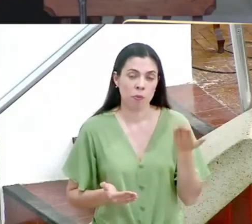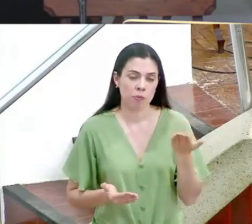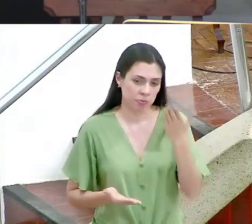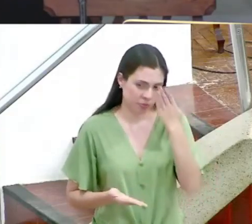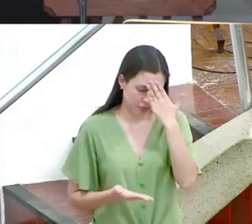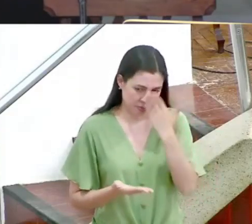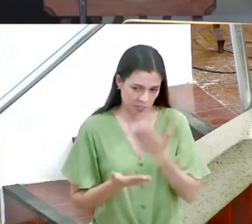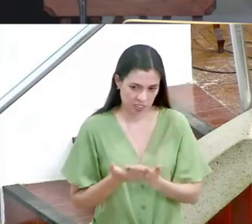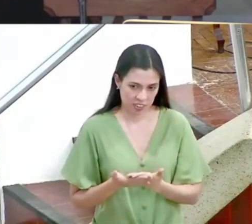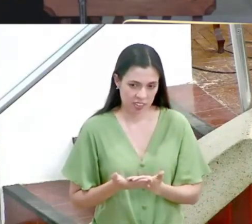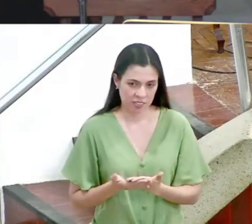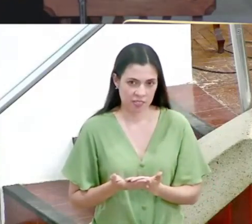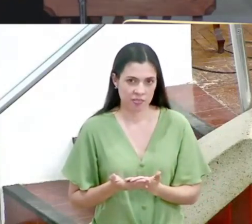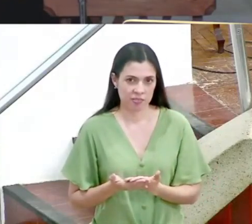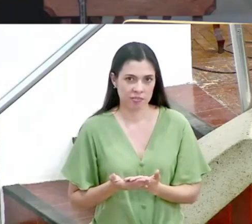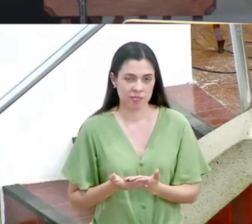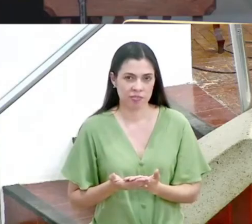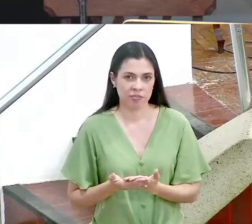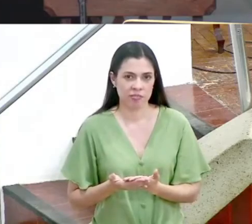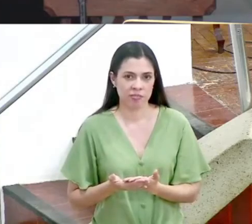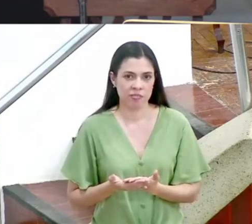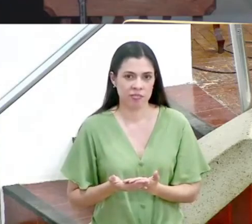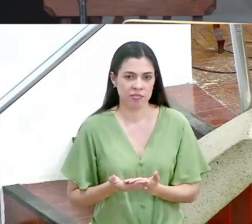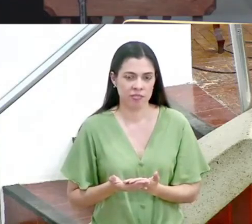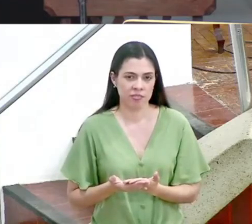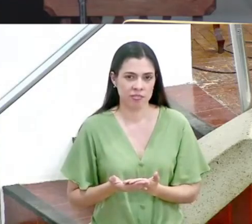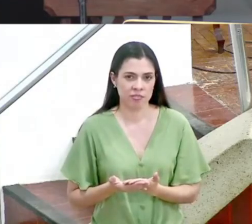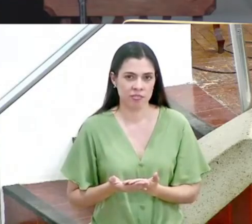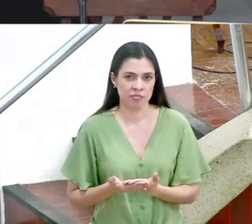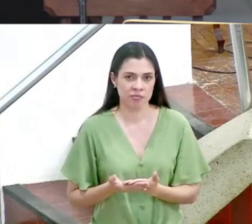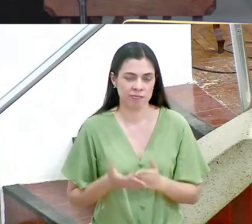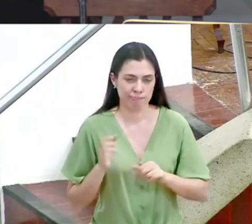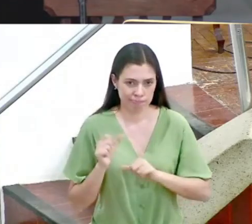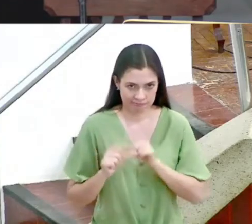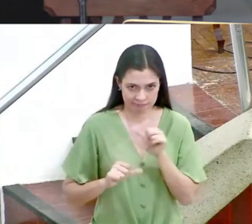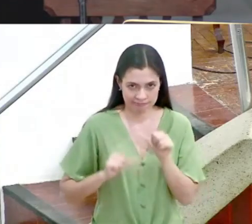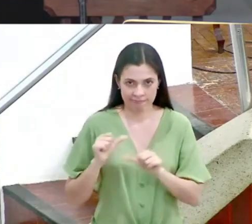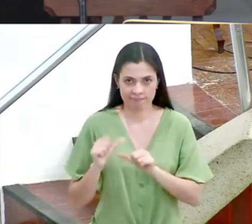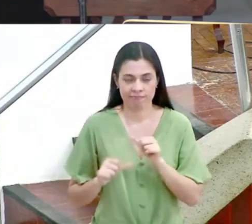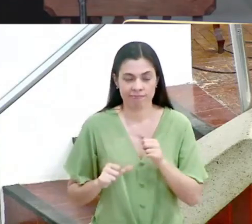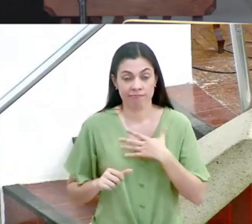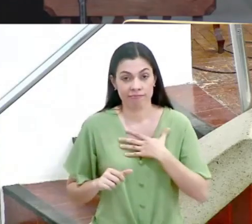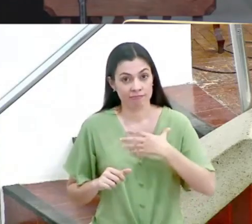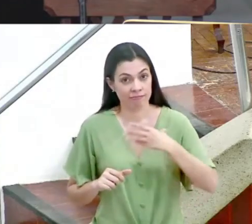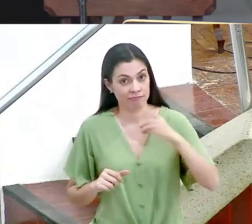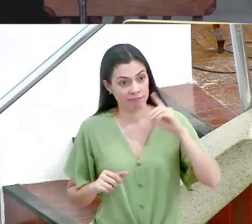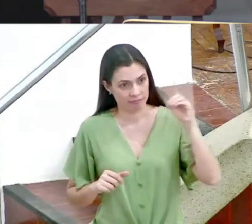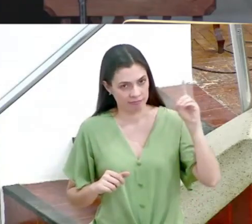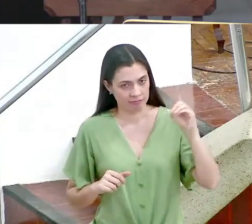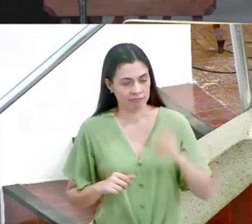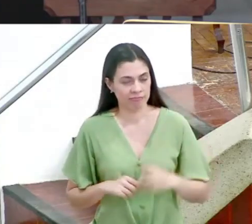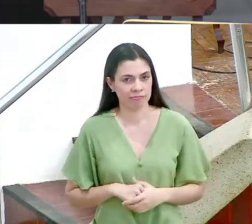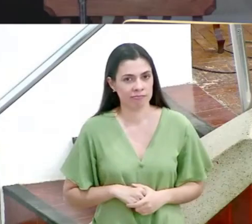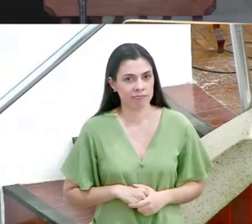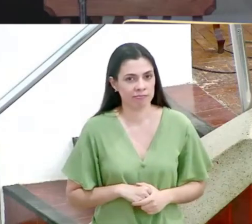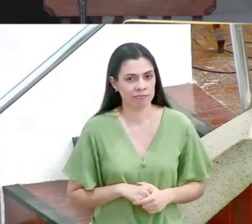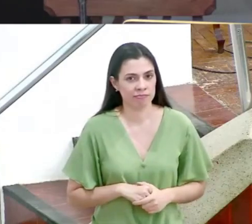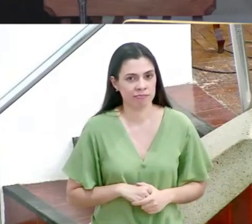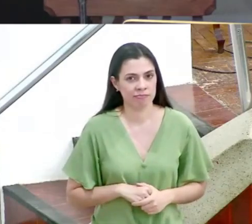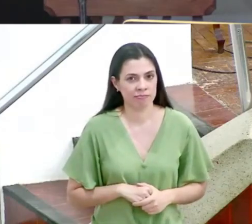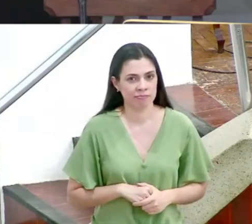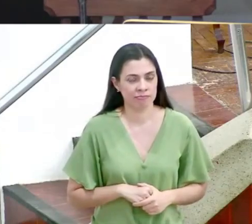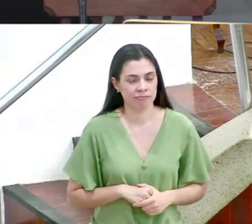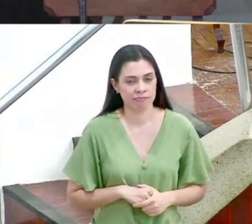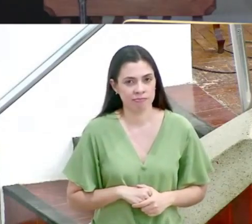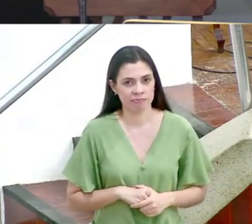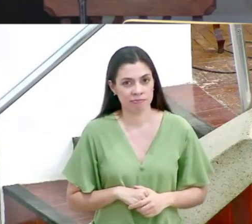Jesus o filho de Deus somos tornados filhos por